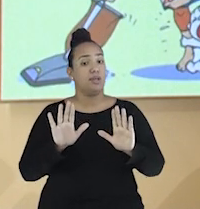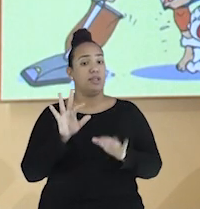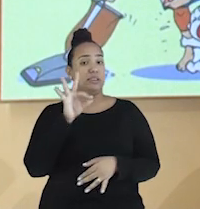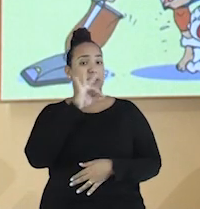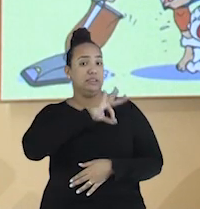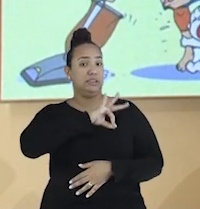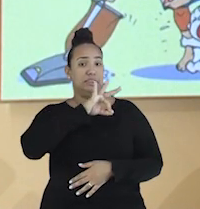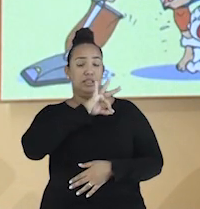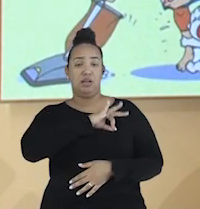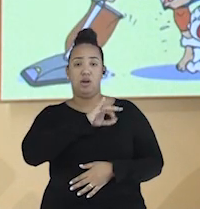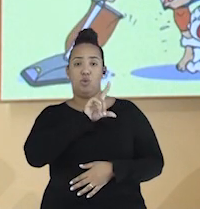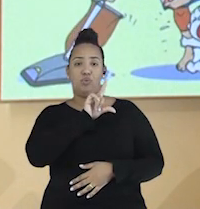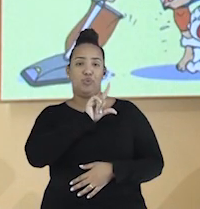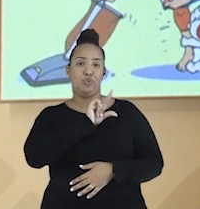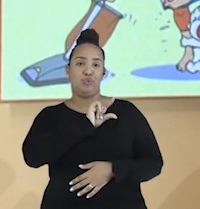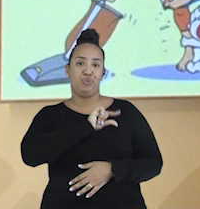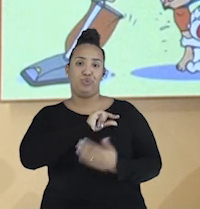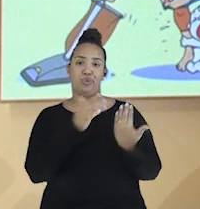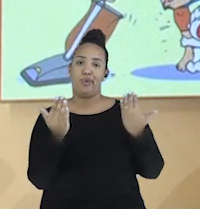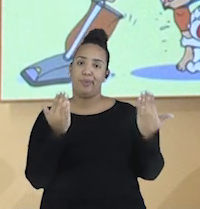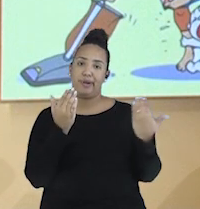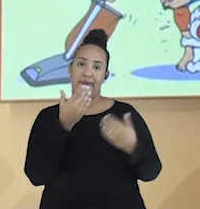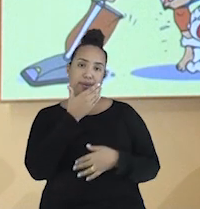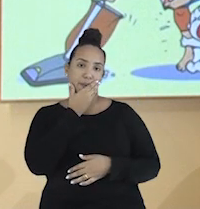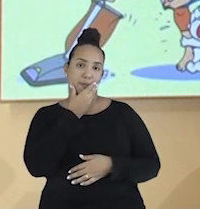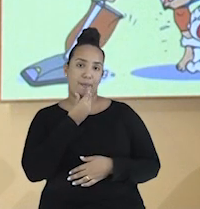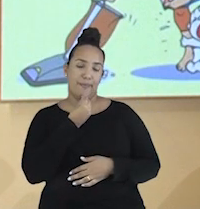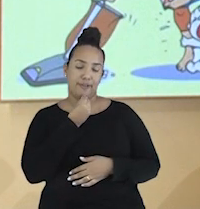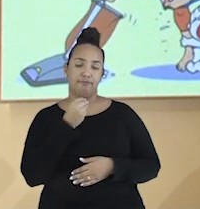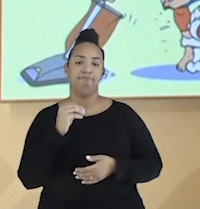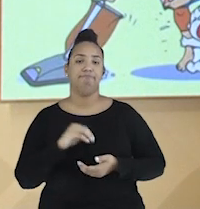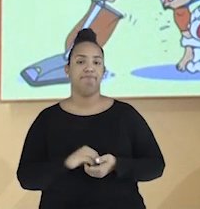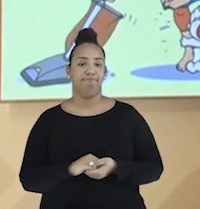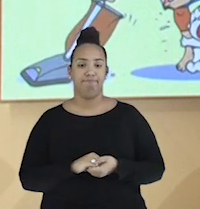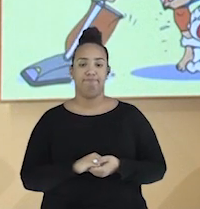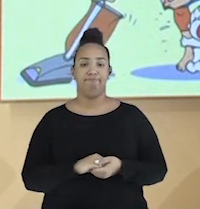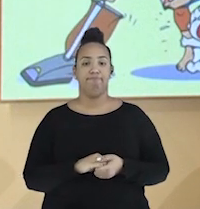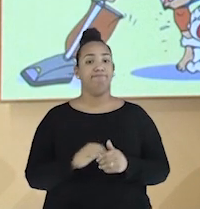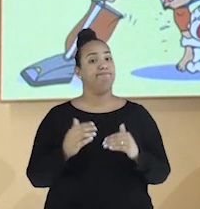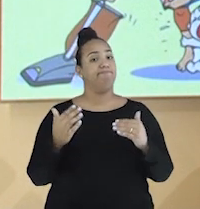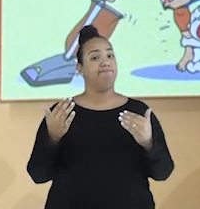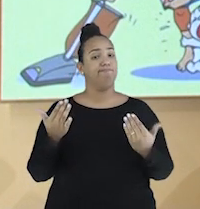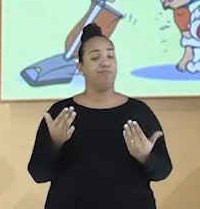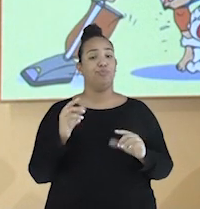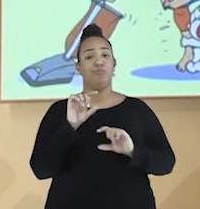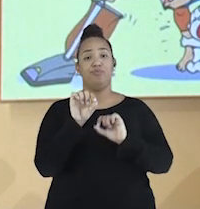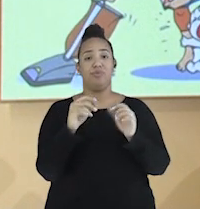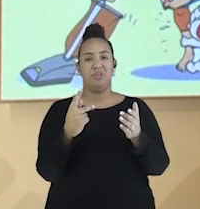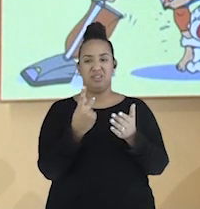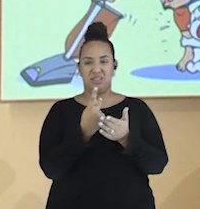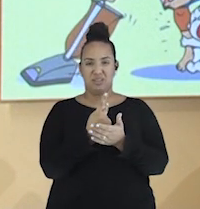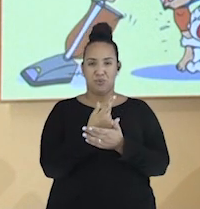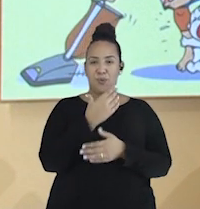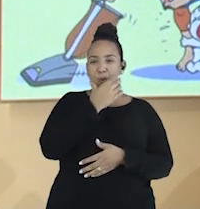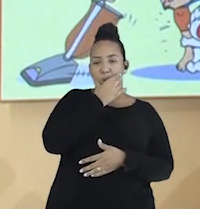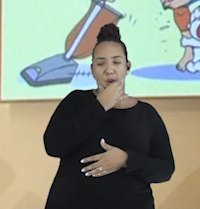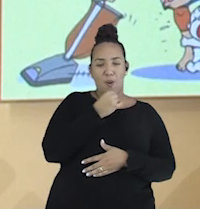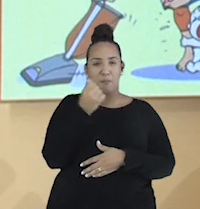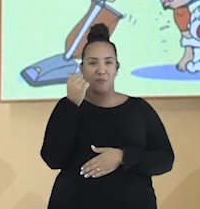com um salário muito inferior aos dos homens. Isso não ajudou a criar igualdade com os